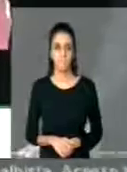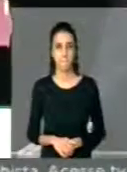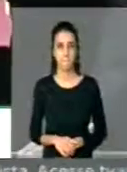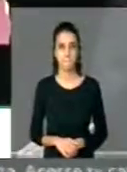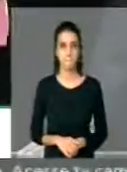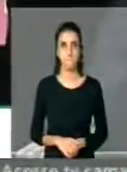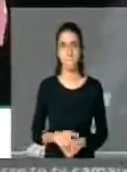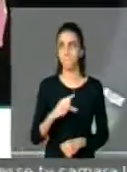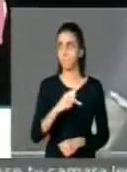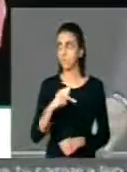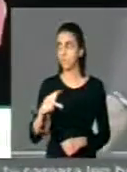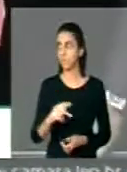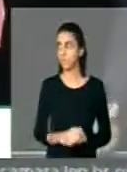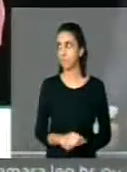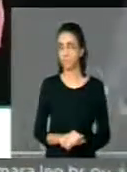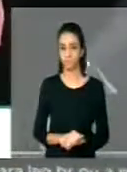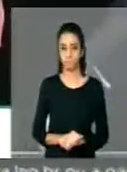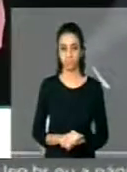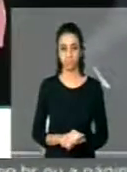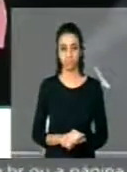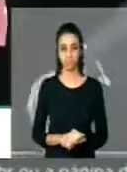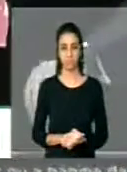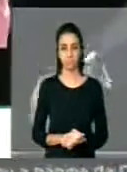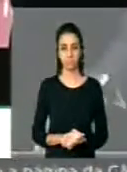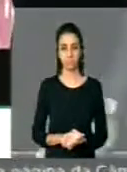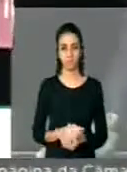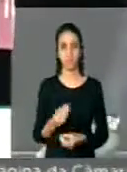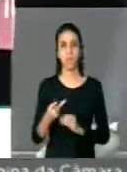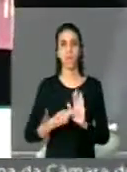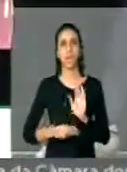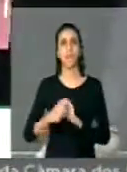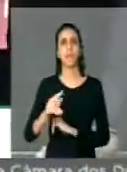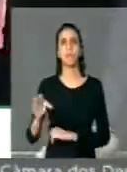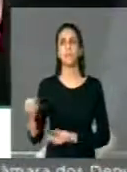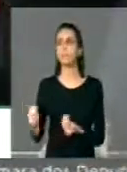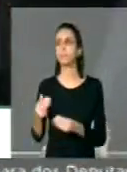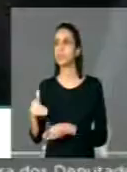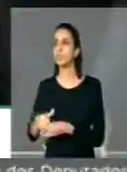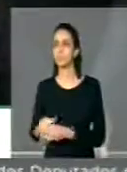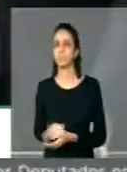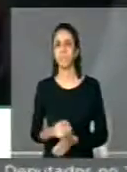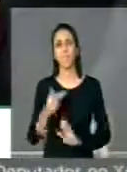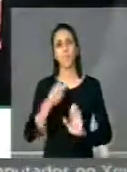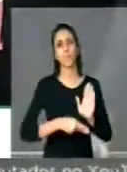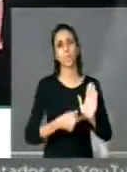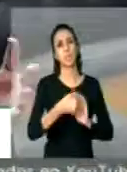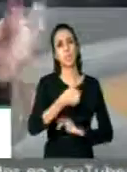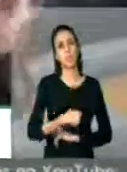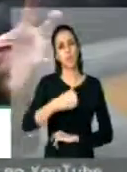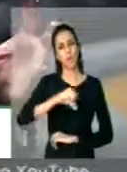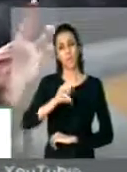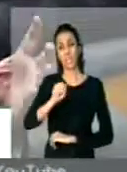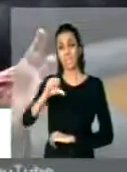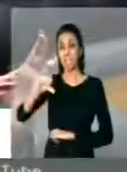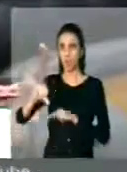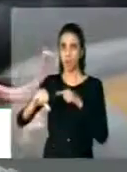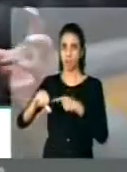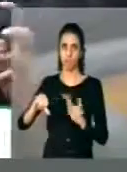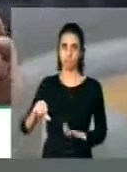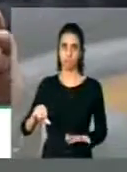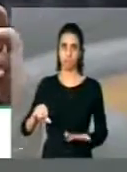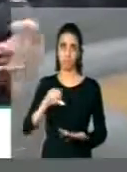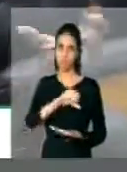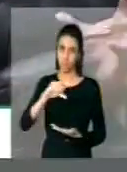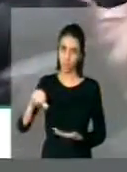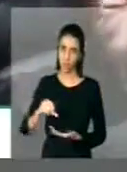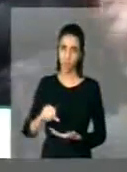é é um projecto vota o pt prevê o projeto de 1989 fernando henrique cardoso e agora